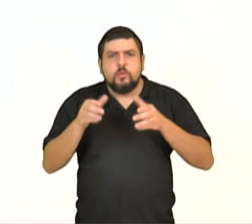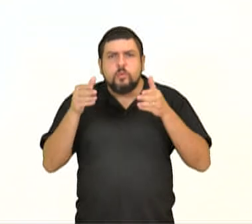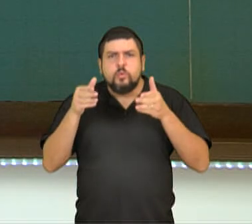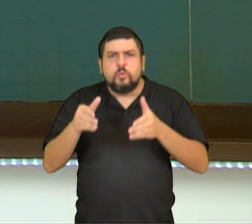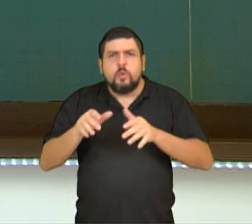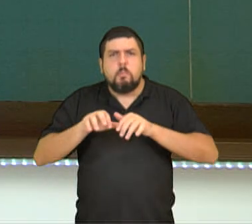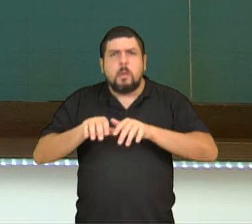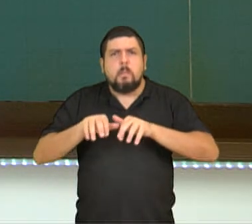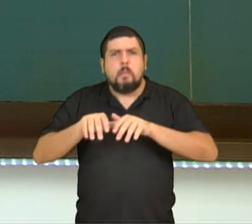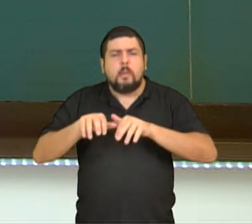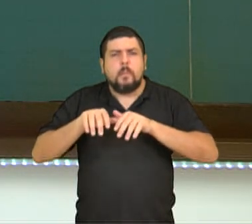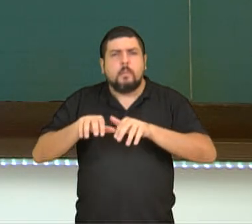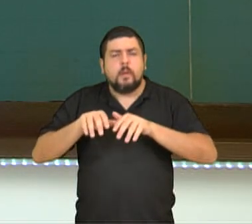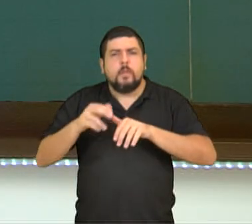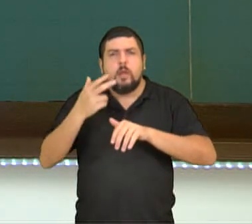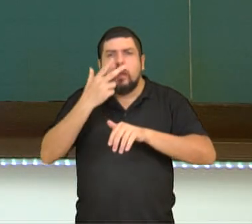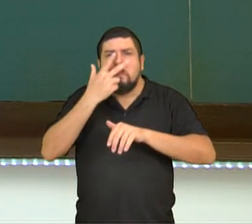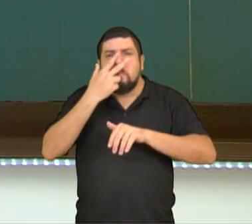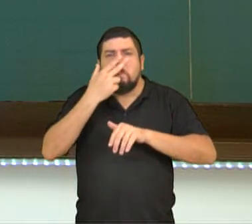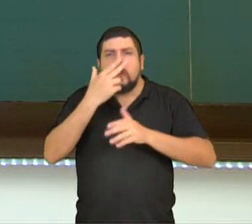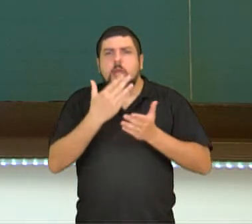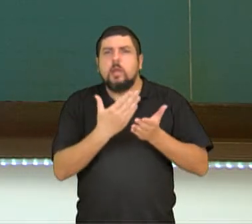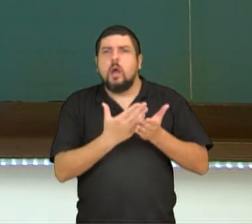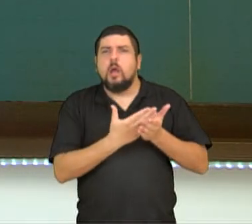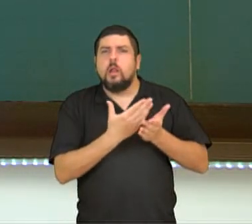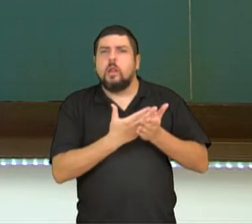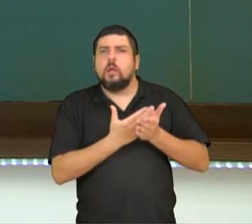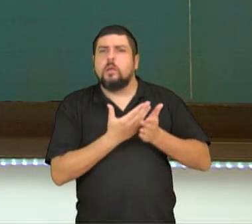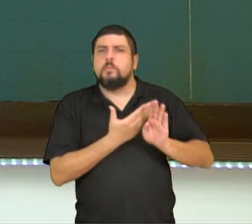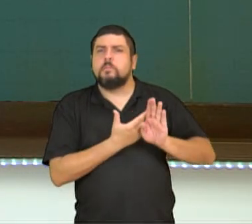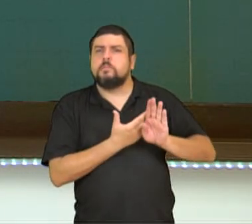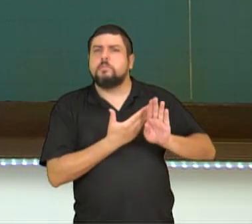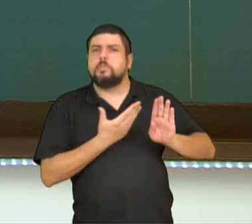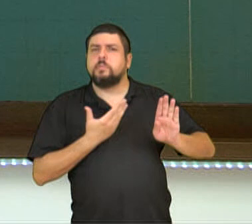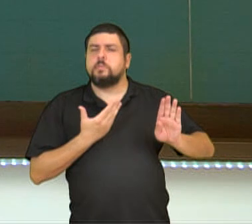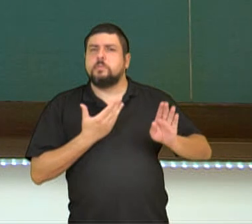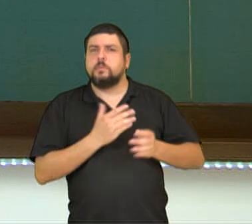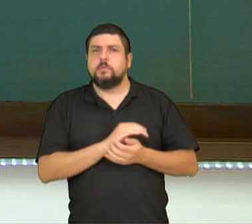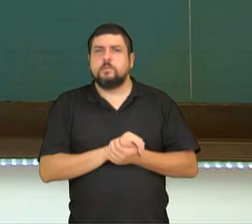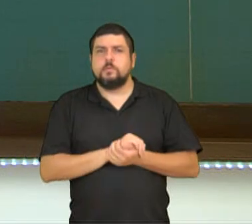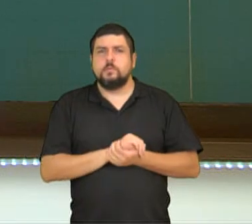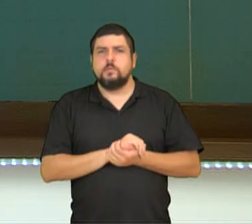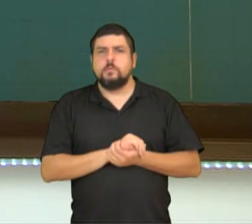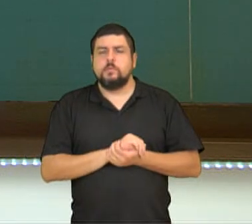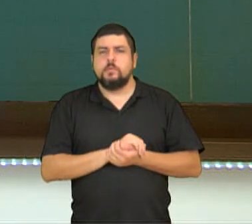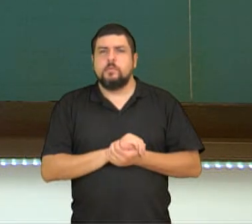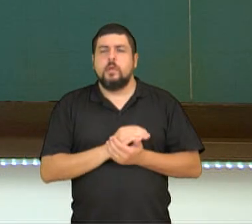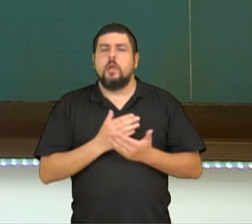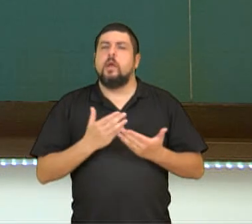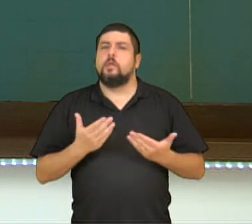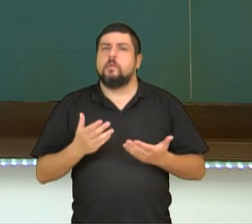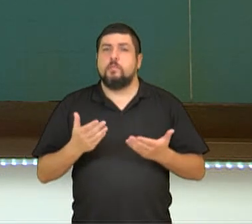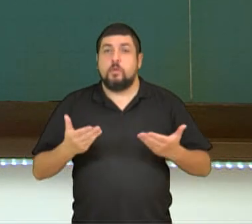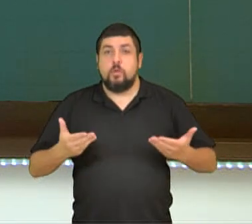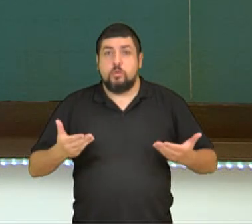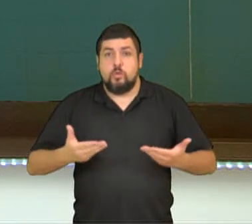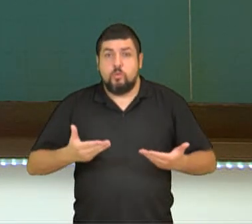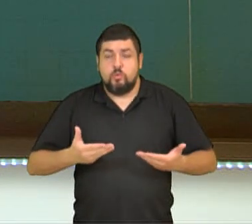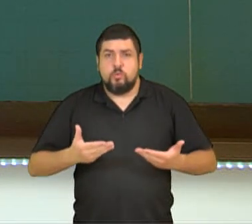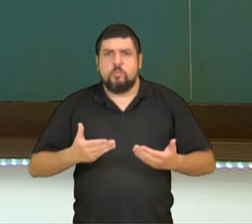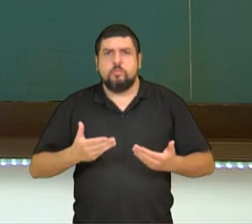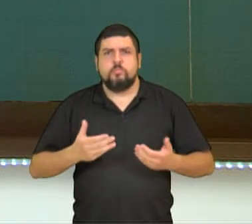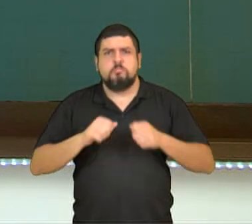gente vivencia aí o boom, a explosão do uso das ferramentas digitais, né? Nunca foram tão utilizadas